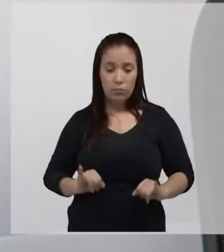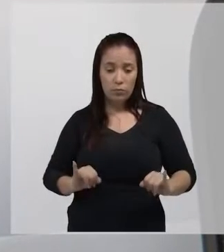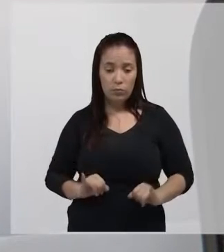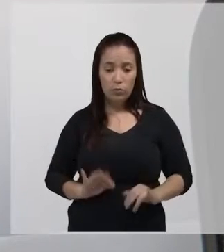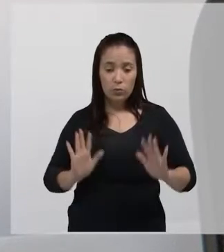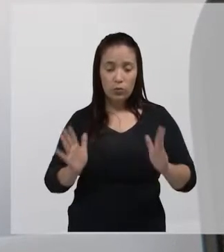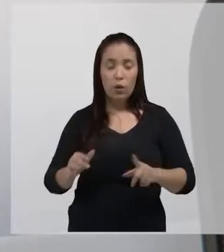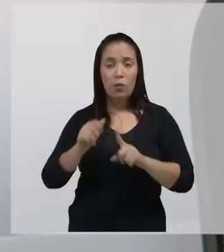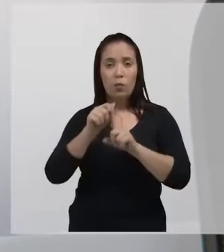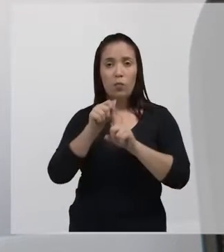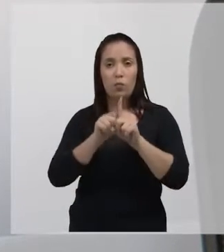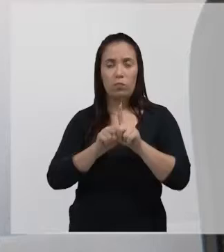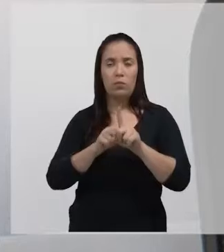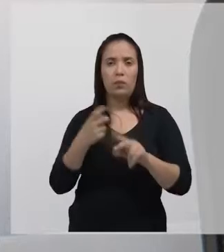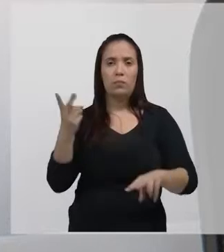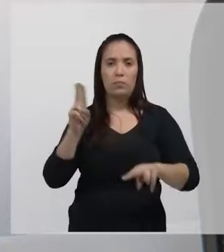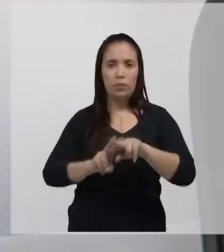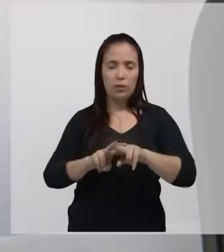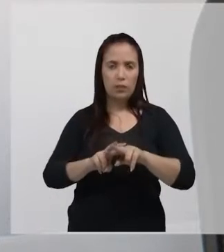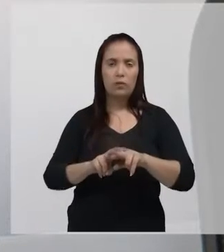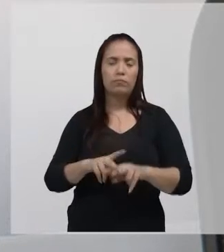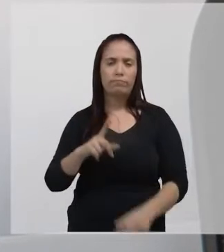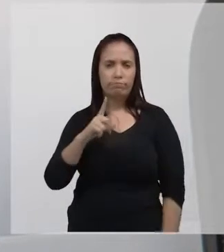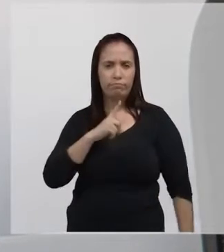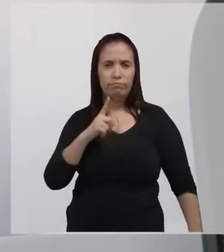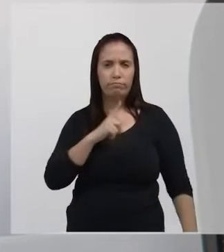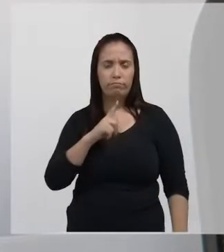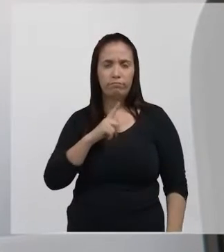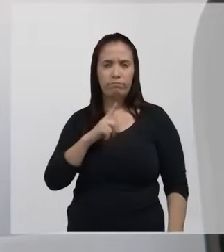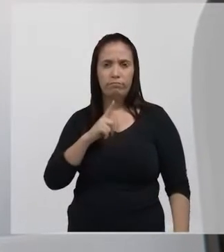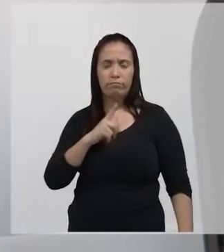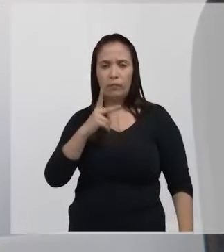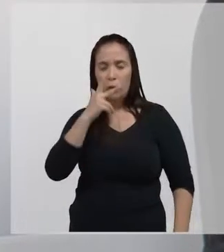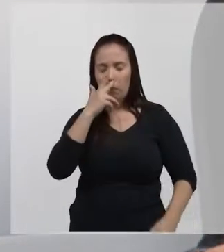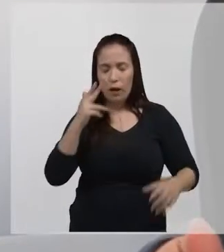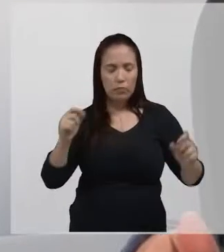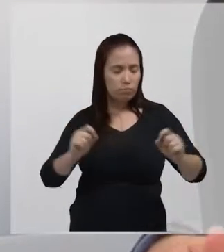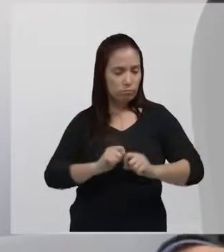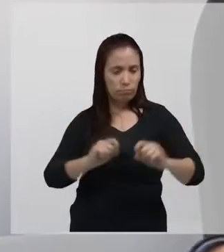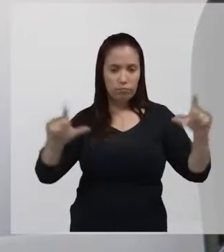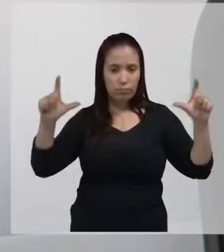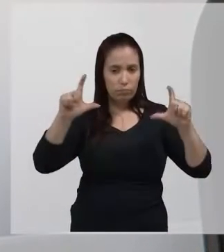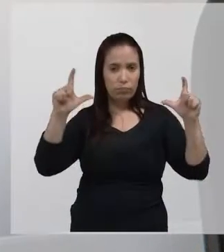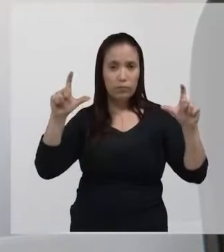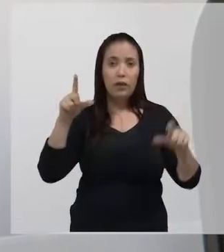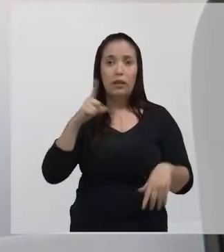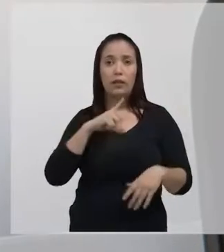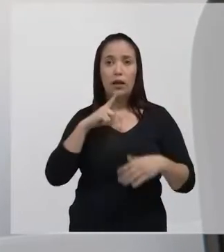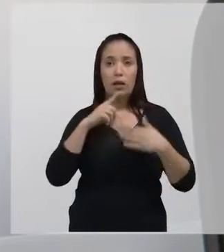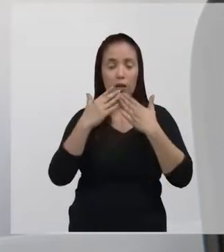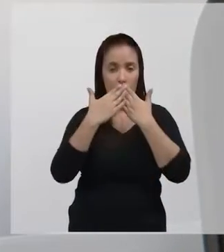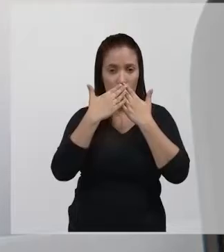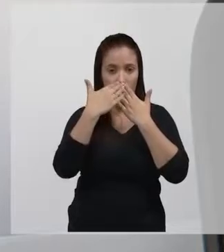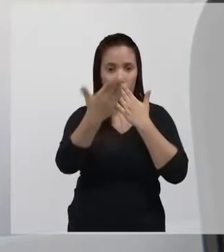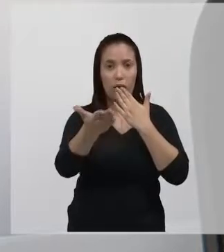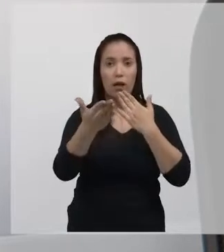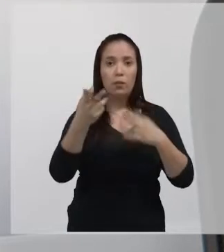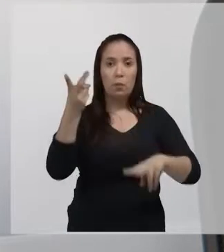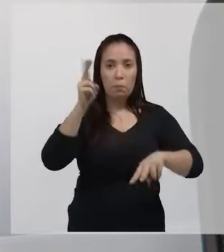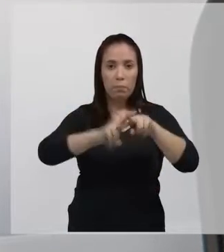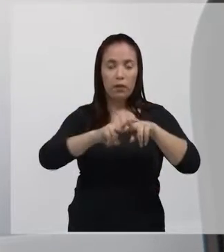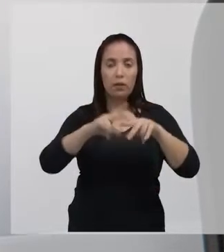preso é muito profundo. Primeira coisa, o acampamento em frente literalmente está se